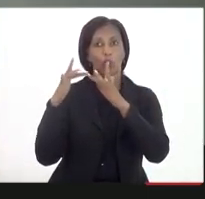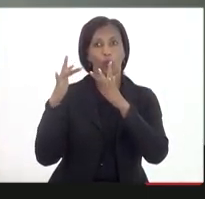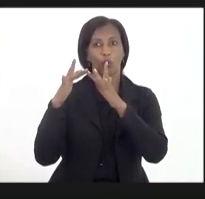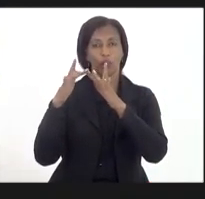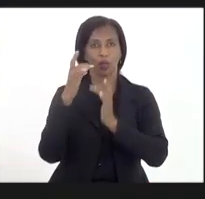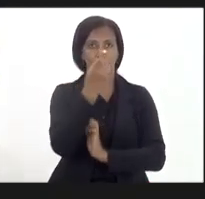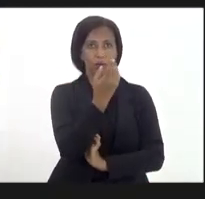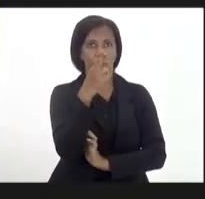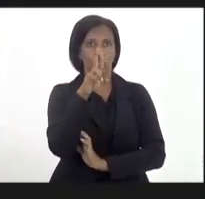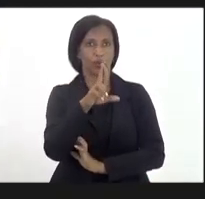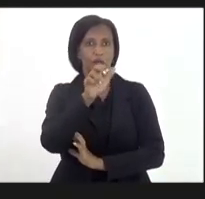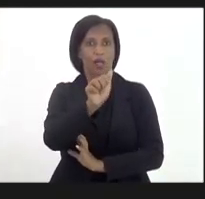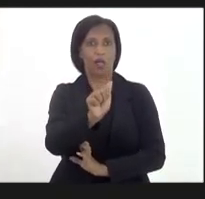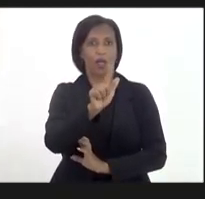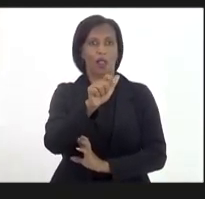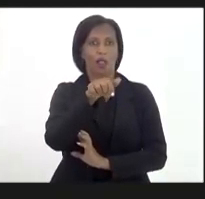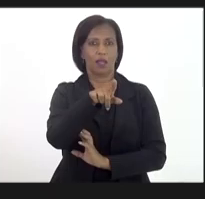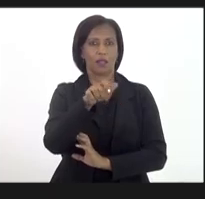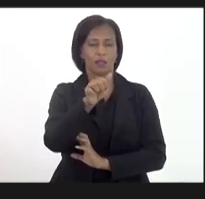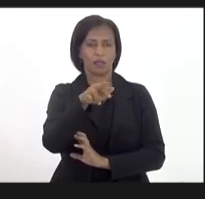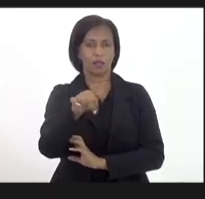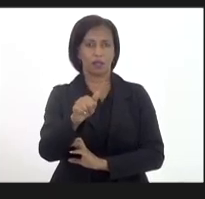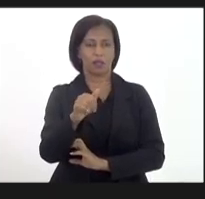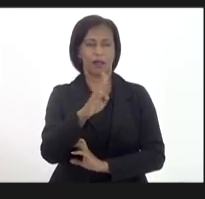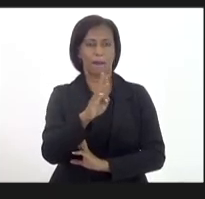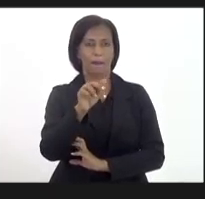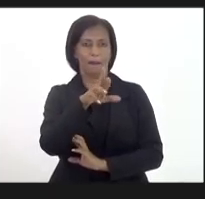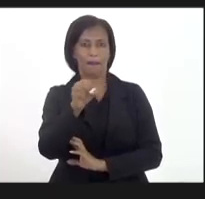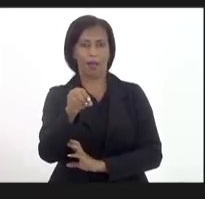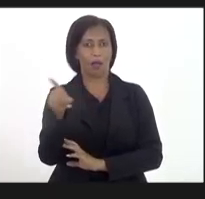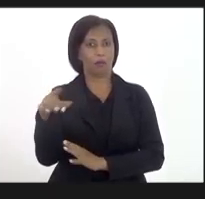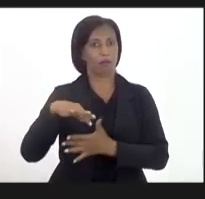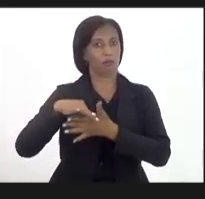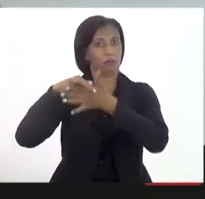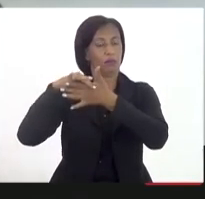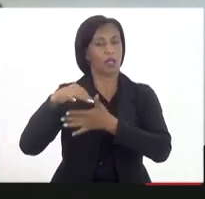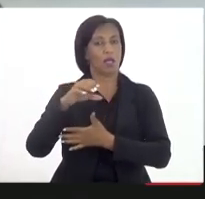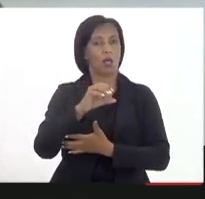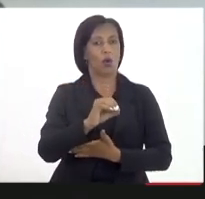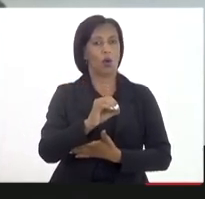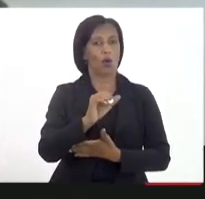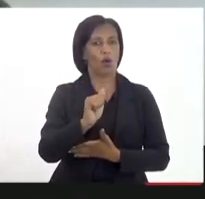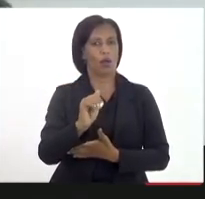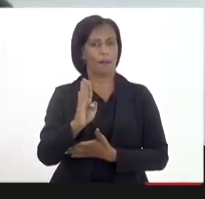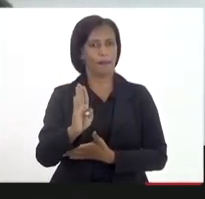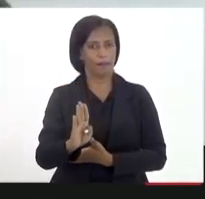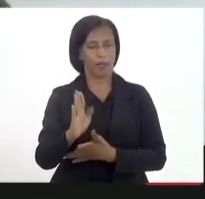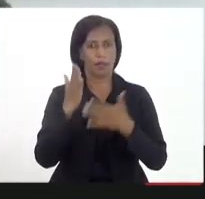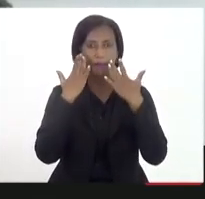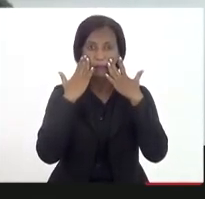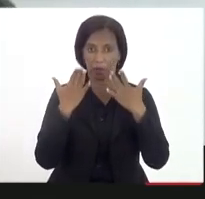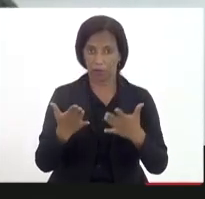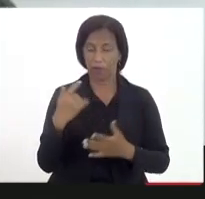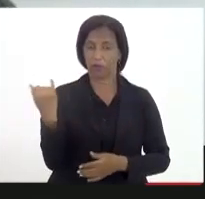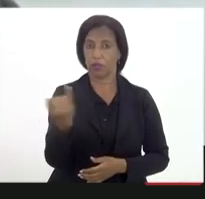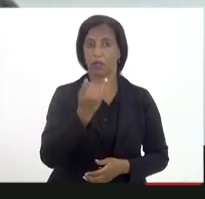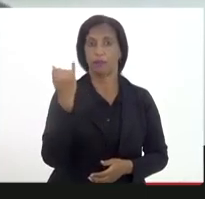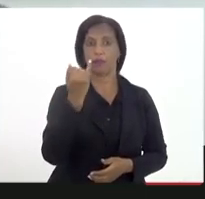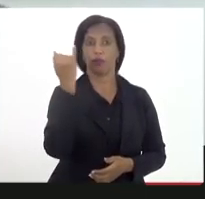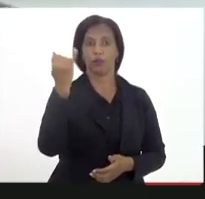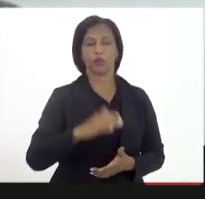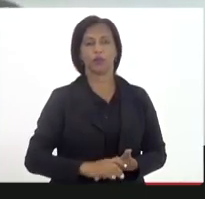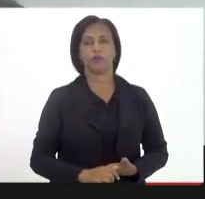a doutora Alessandra de Barros Wanderley que é representante da OAB E mais uma vez eu eu manifesta aqui é fundamental